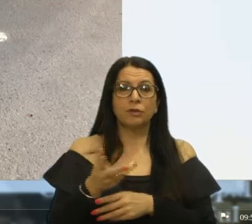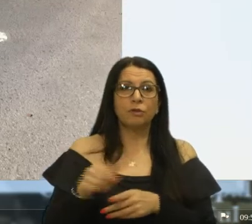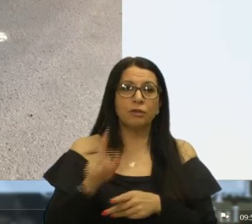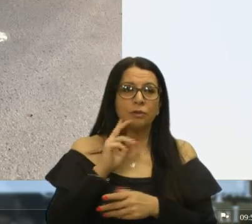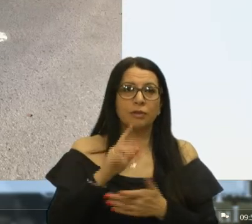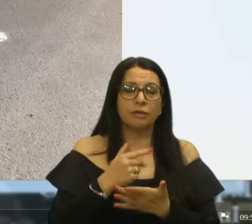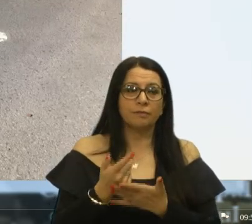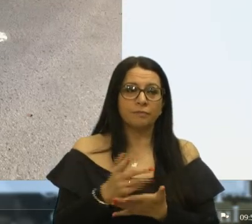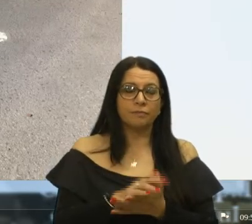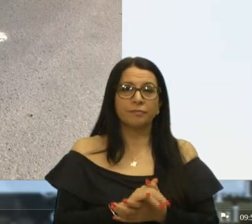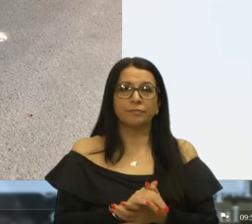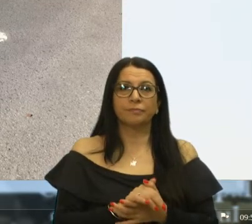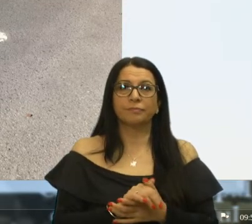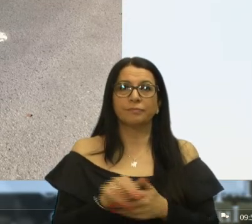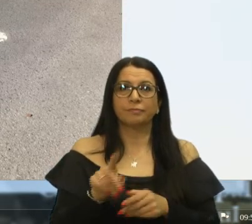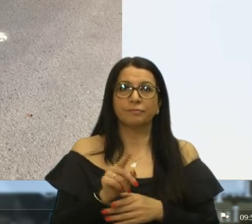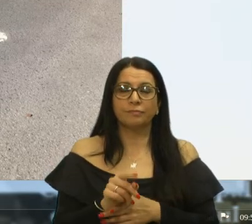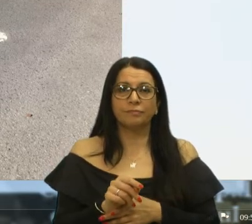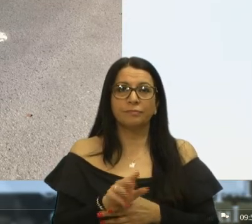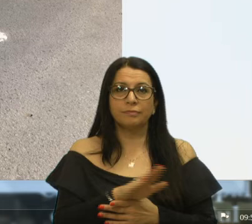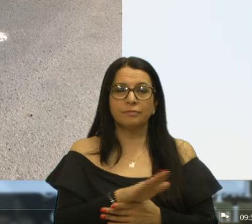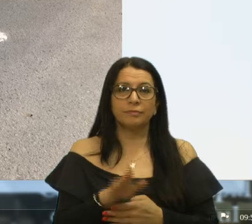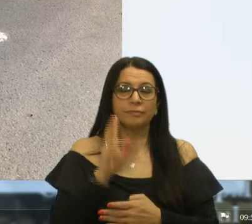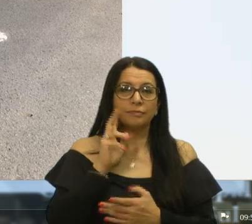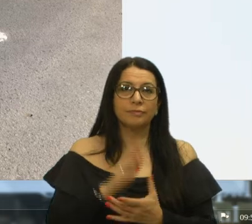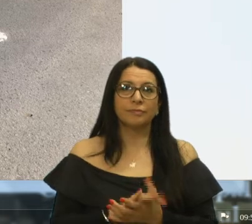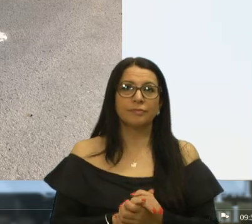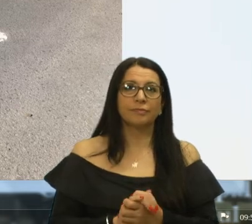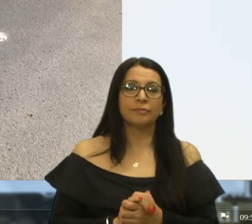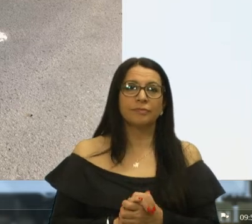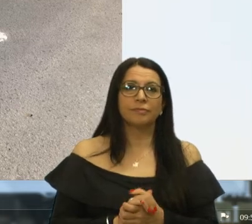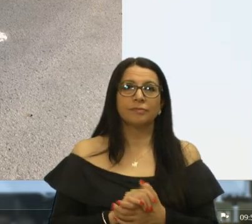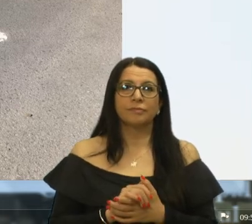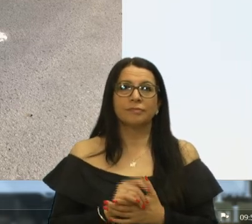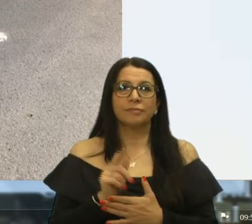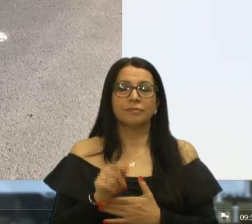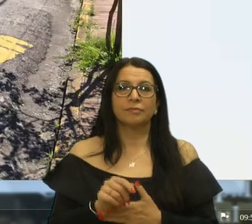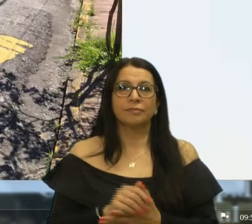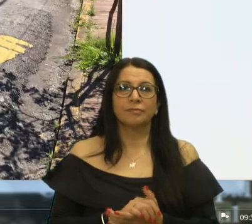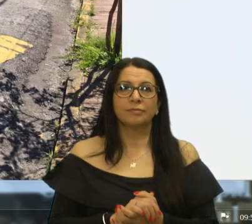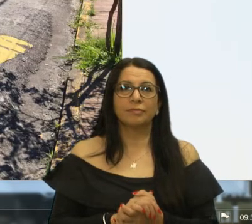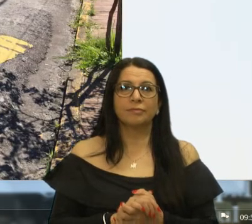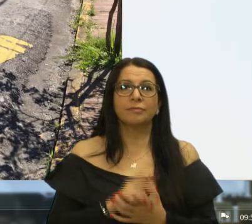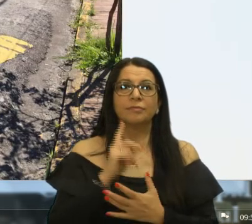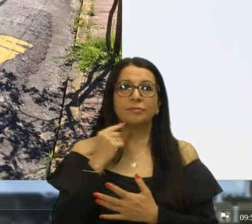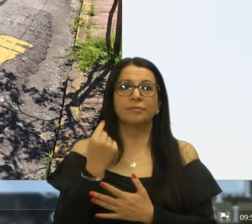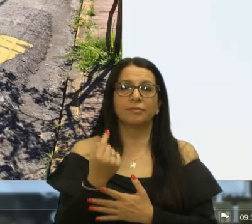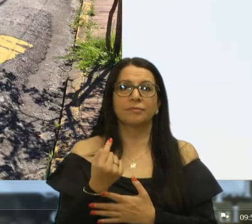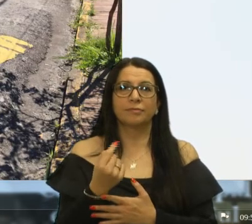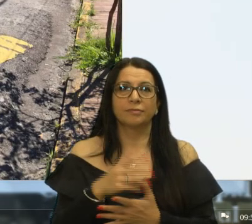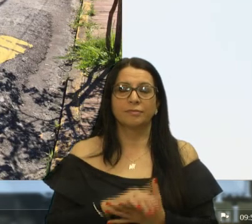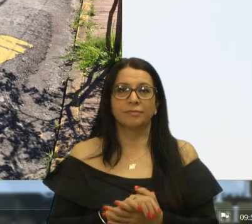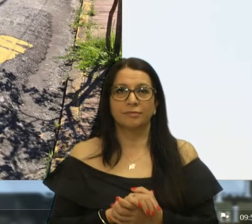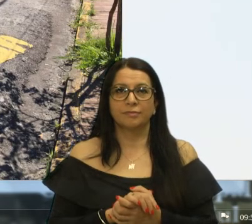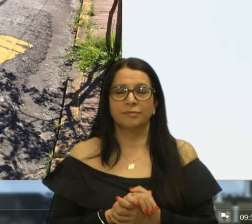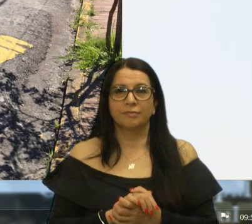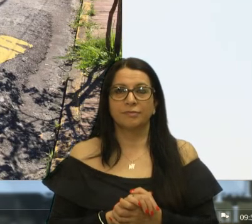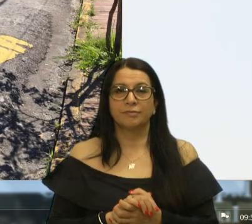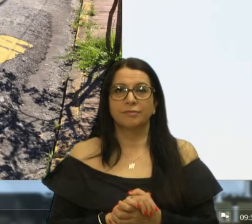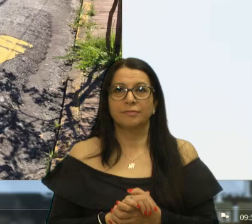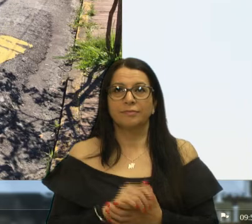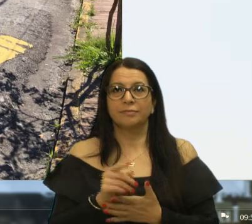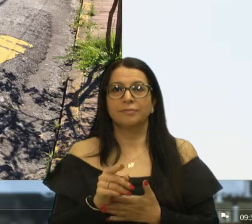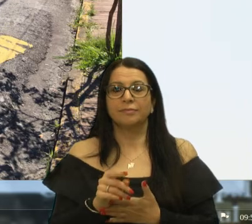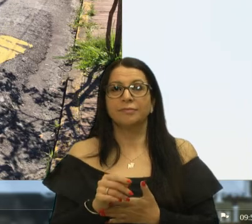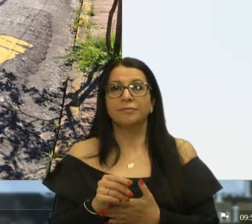que estão apagadas. E isso me chama a atenção que é na área central da cidade, né? Então, se está assim na área central, eu